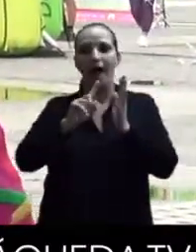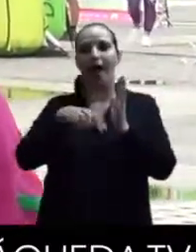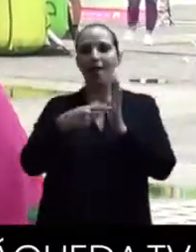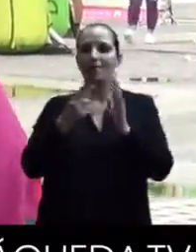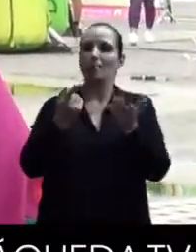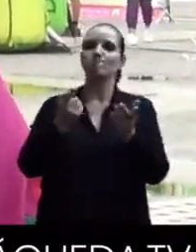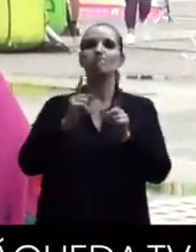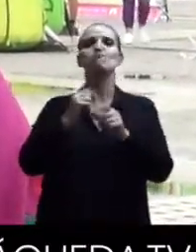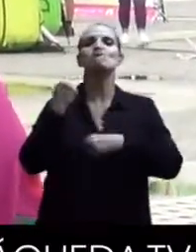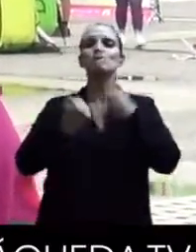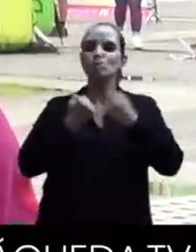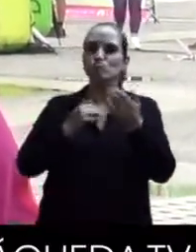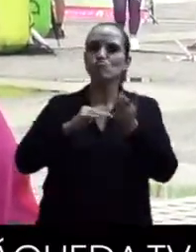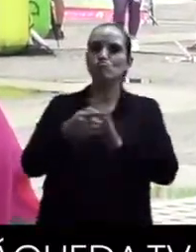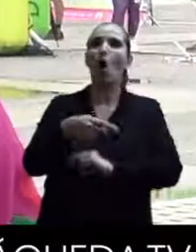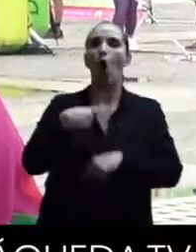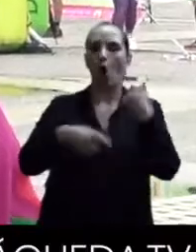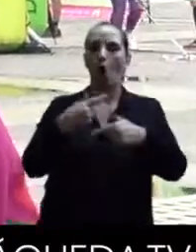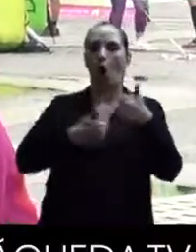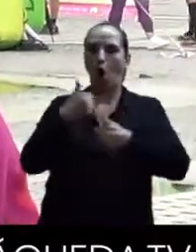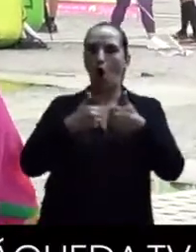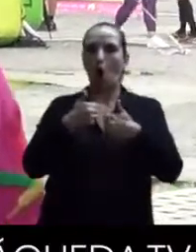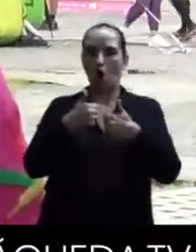estar no município de Águeda com uma prova